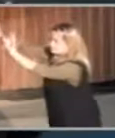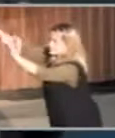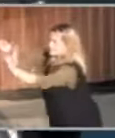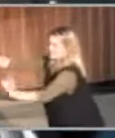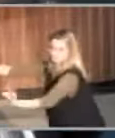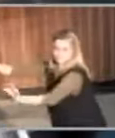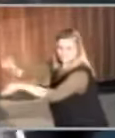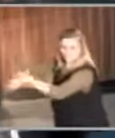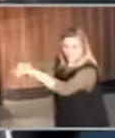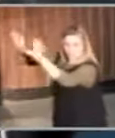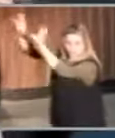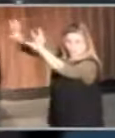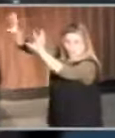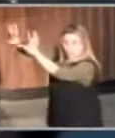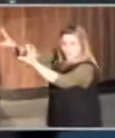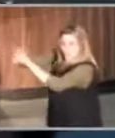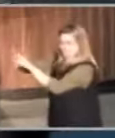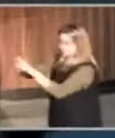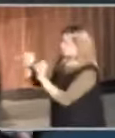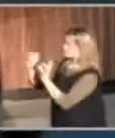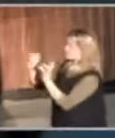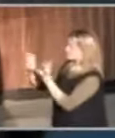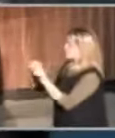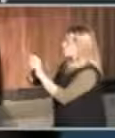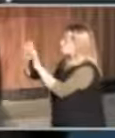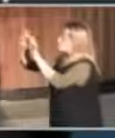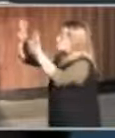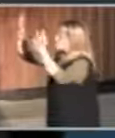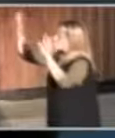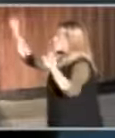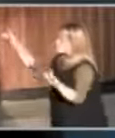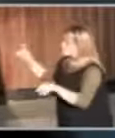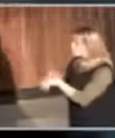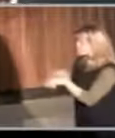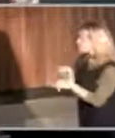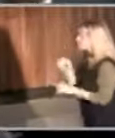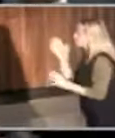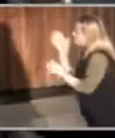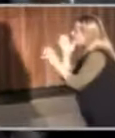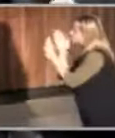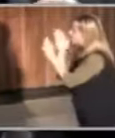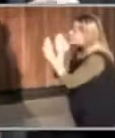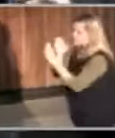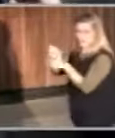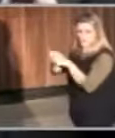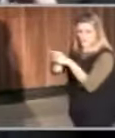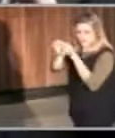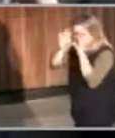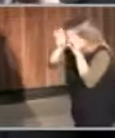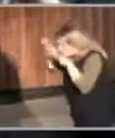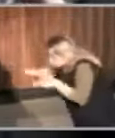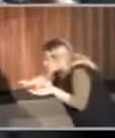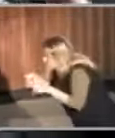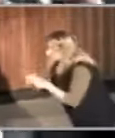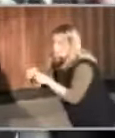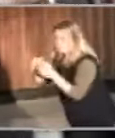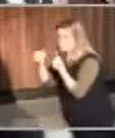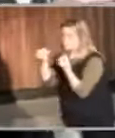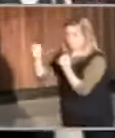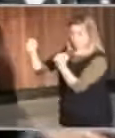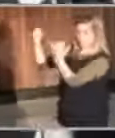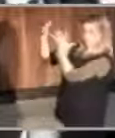que eles viam a nuvem da glória de Deus, o chequená de Deus descer, todo mundo colocava o rosto em terra porque sabia que o Senhor